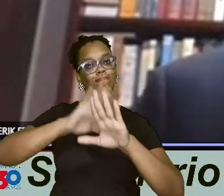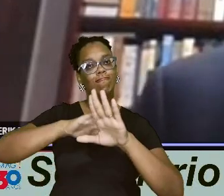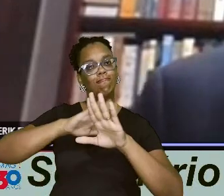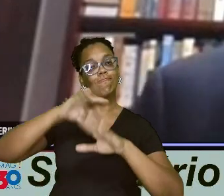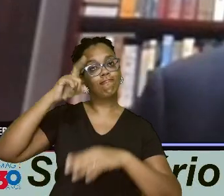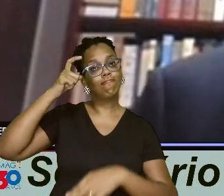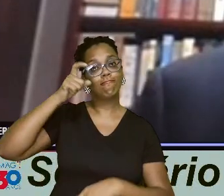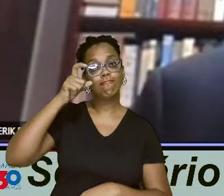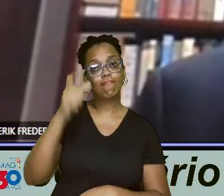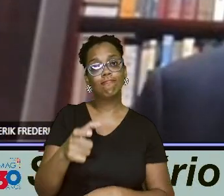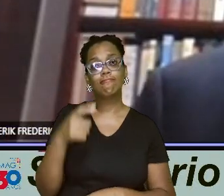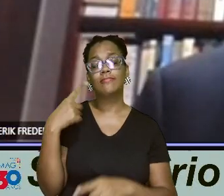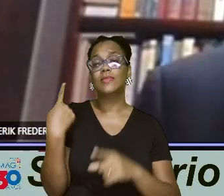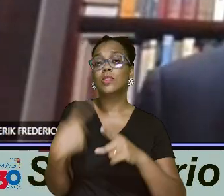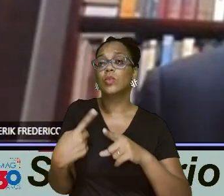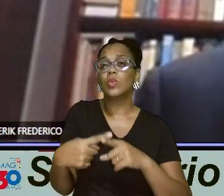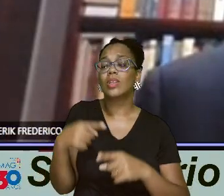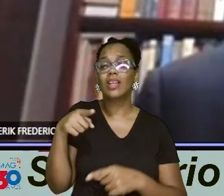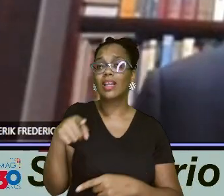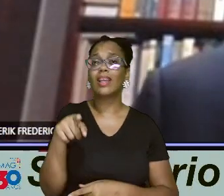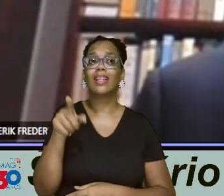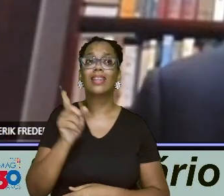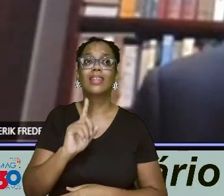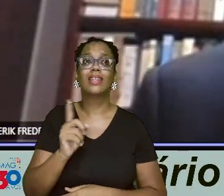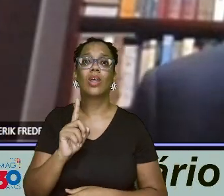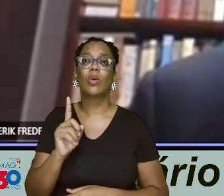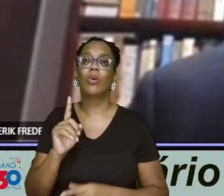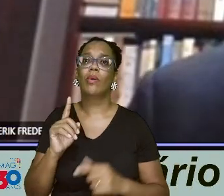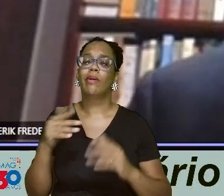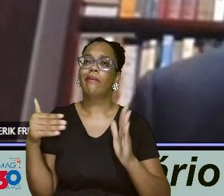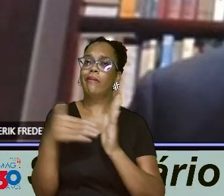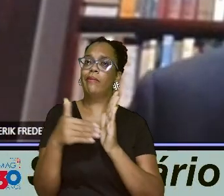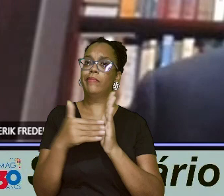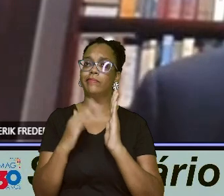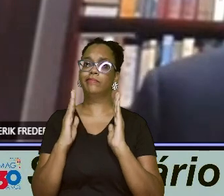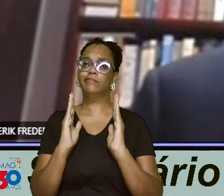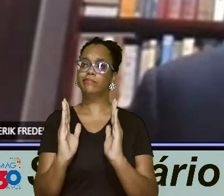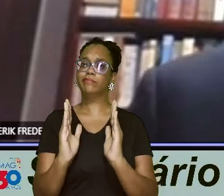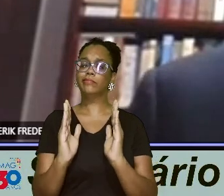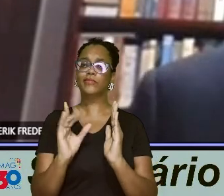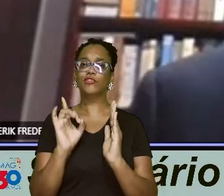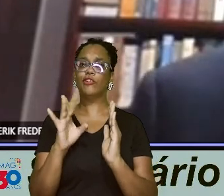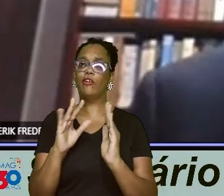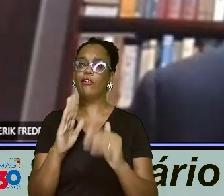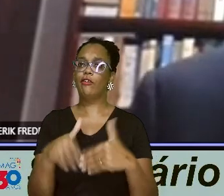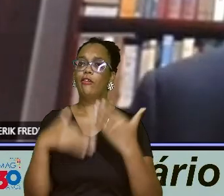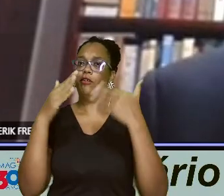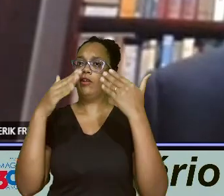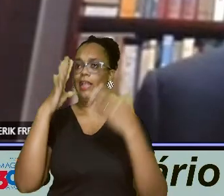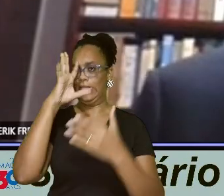ele não se contém na elaboração de teses